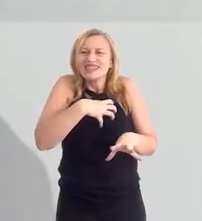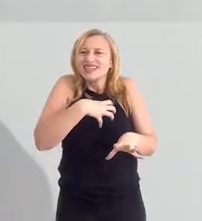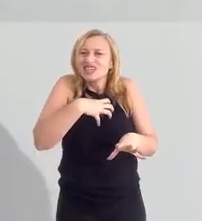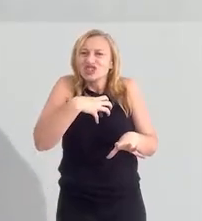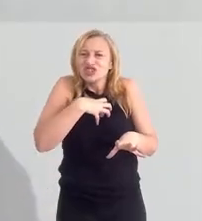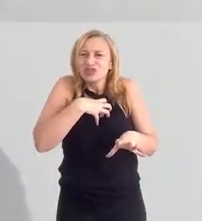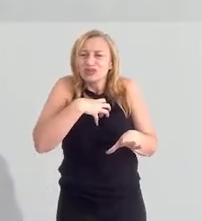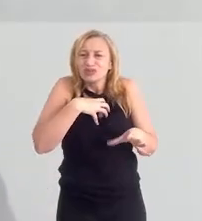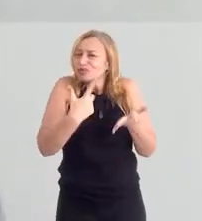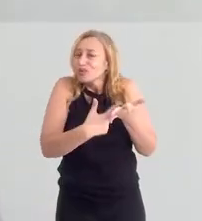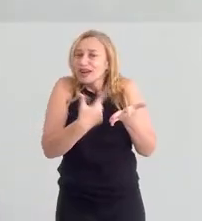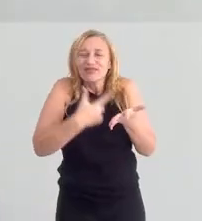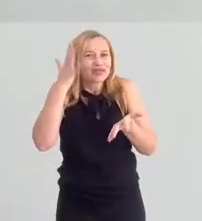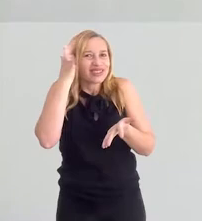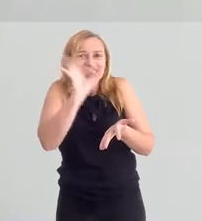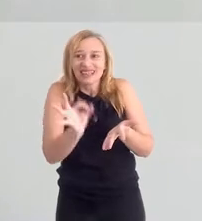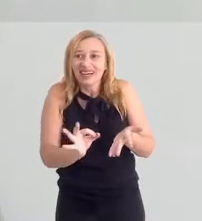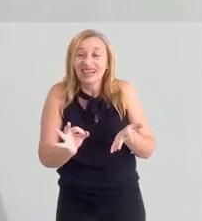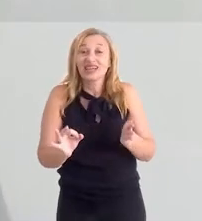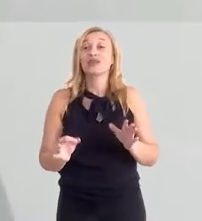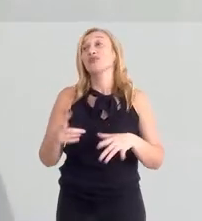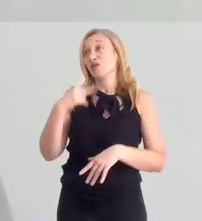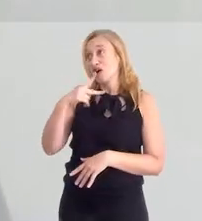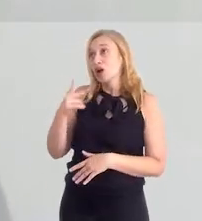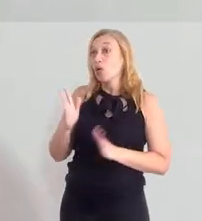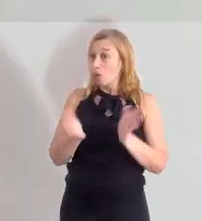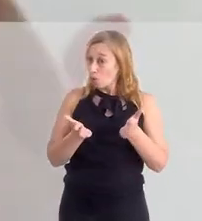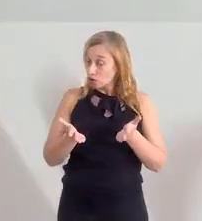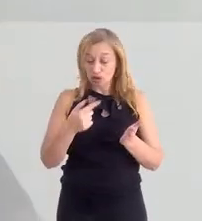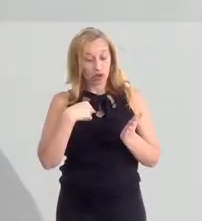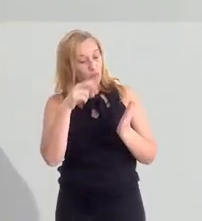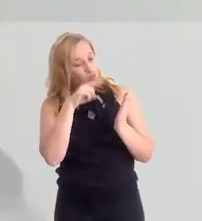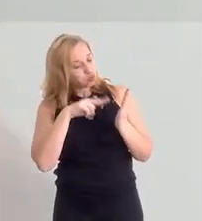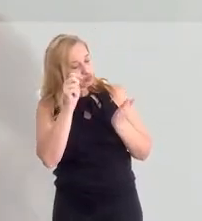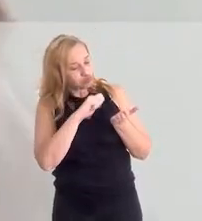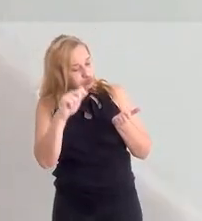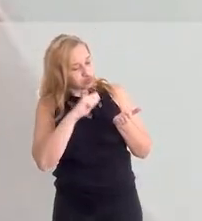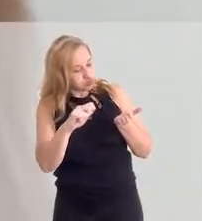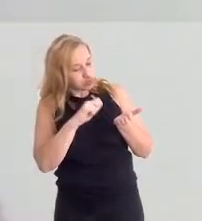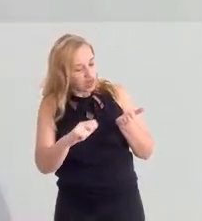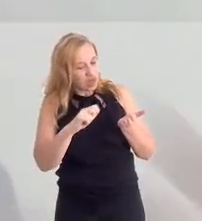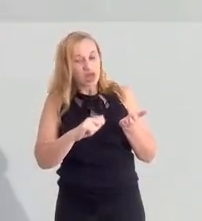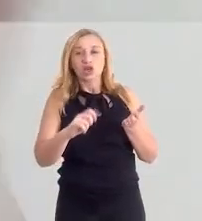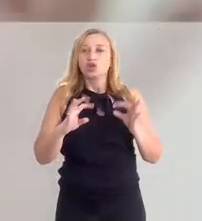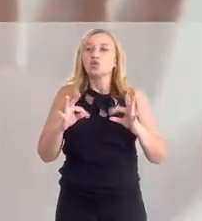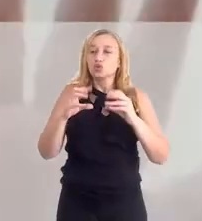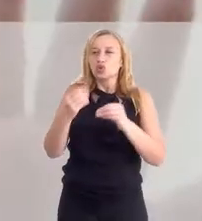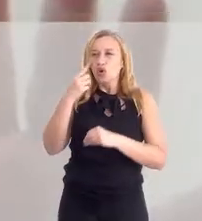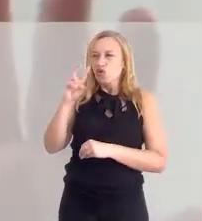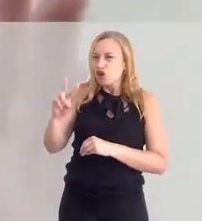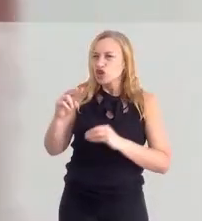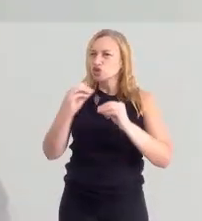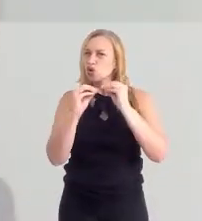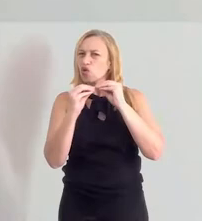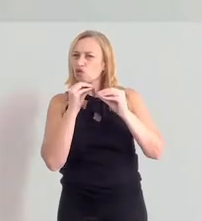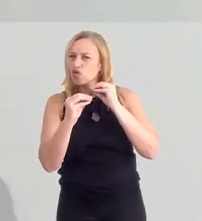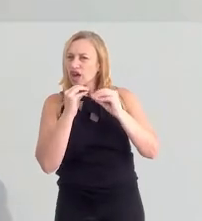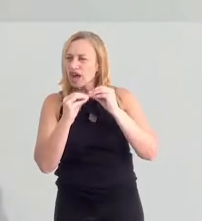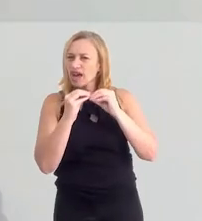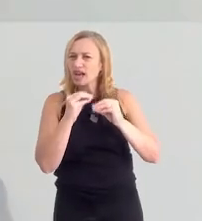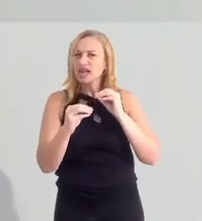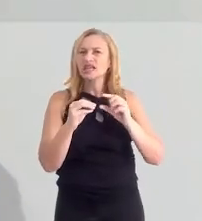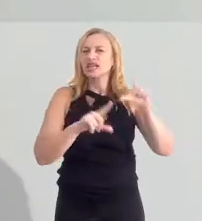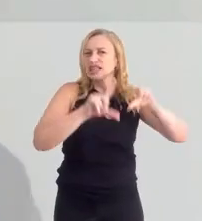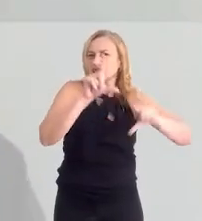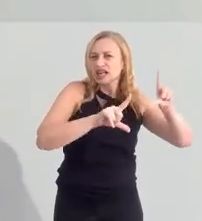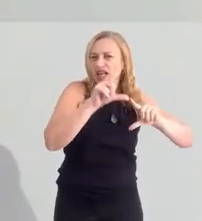para você, ainda hoje, no trabalho que eu faço, nos livros que eu escrevo, nas peças que eu assisto, nas novelas, porque sem preconceito, nas séries de